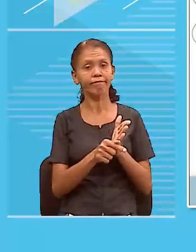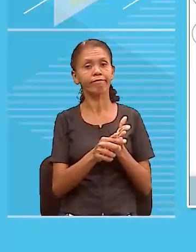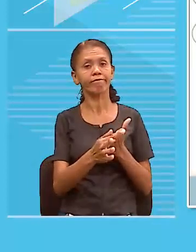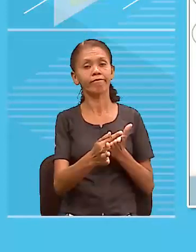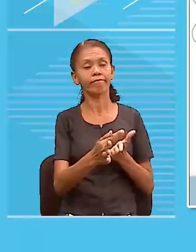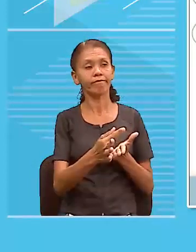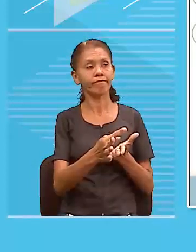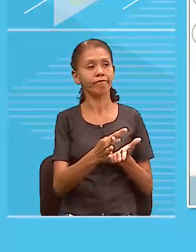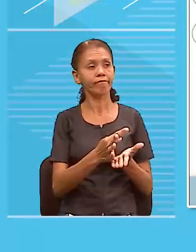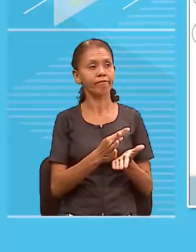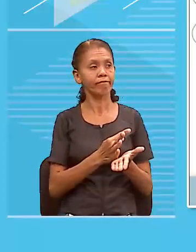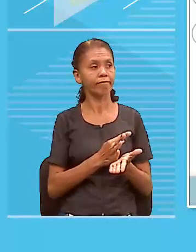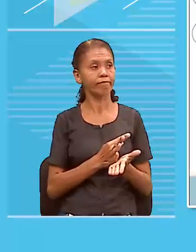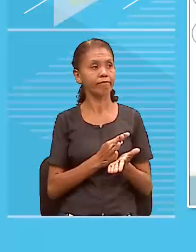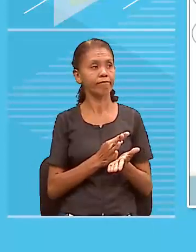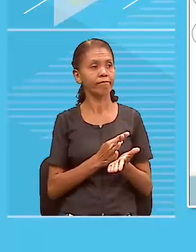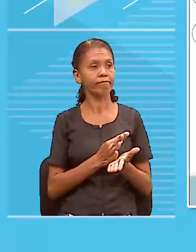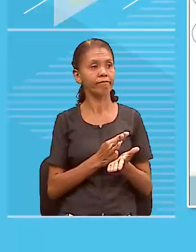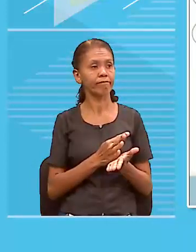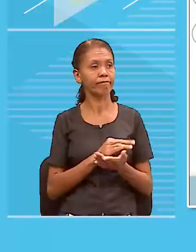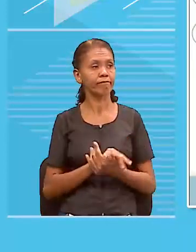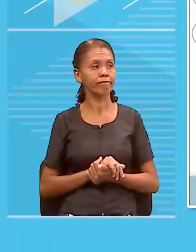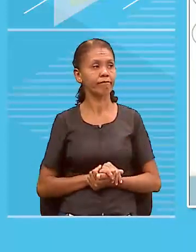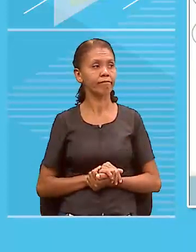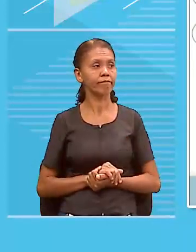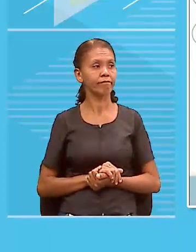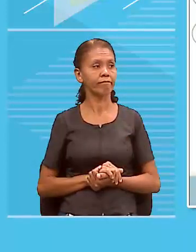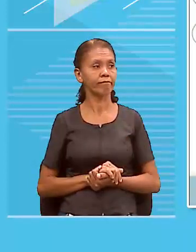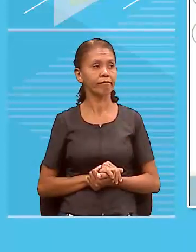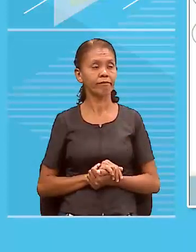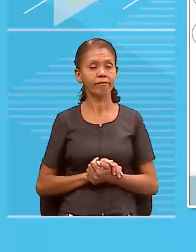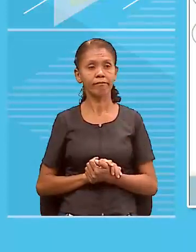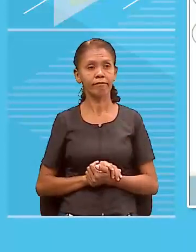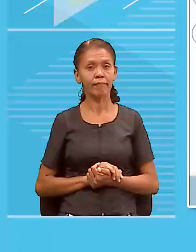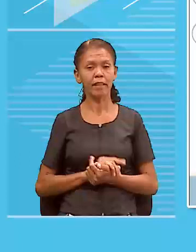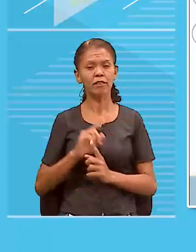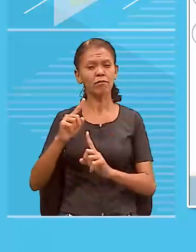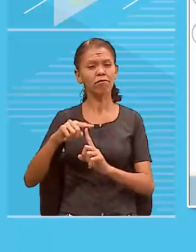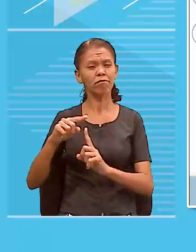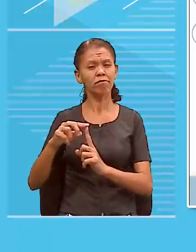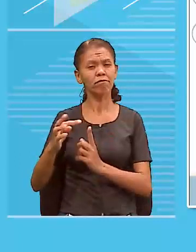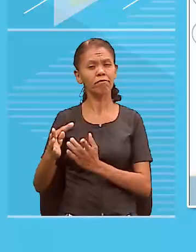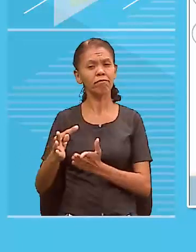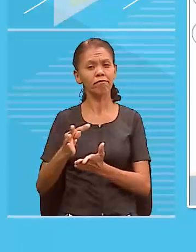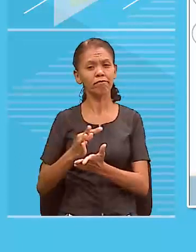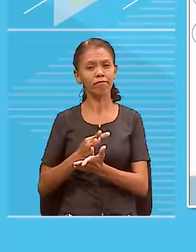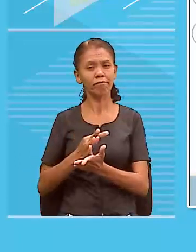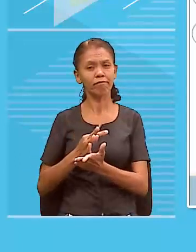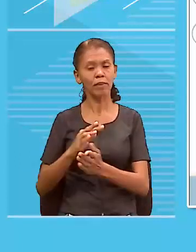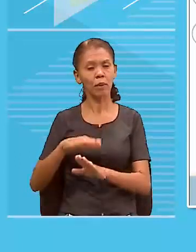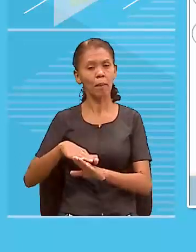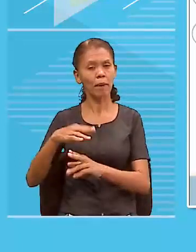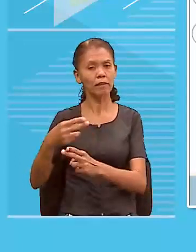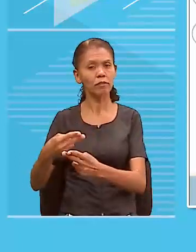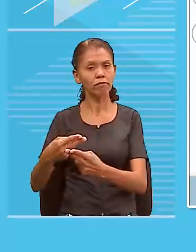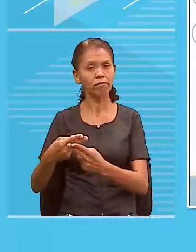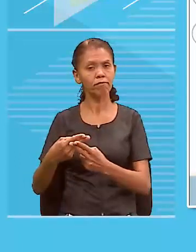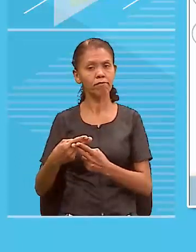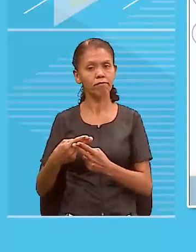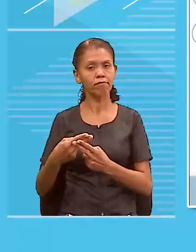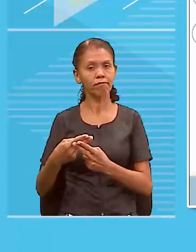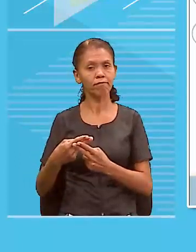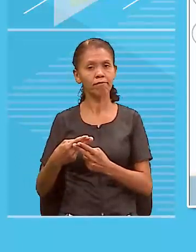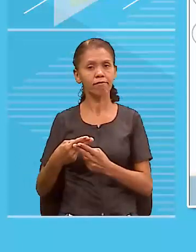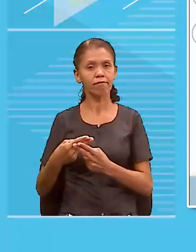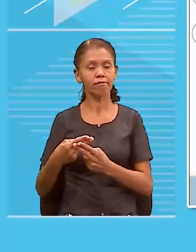dos gêneros textuais e os tipos textuais aqueles mais recorrentes é por